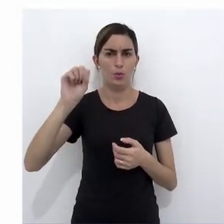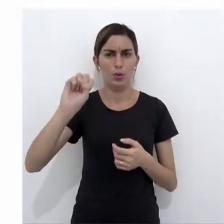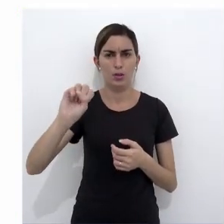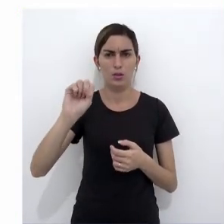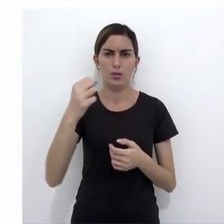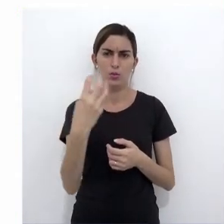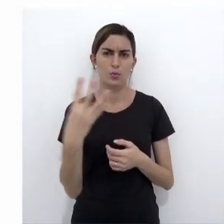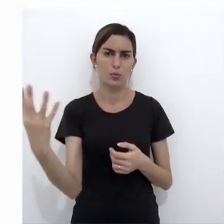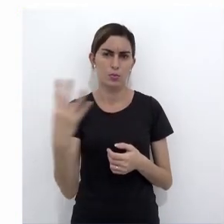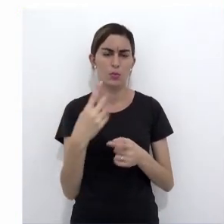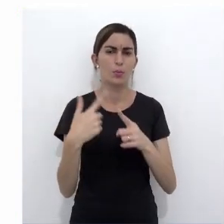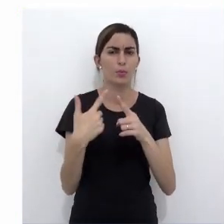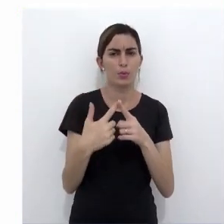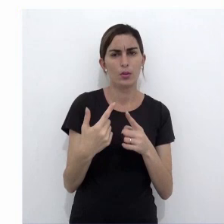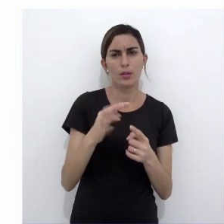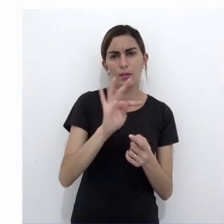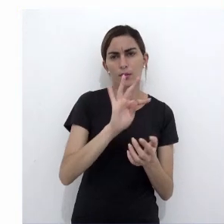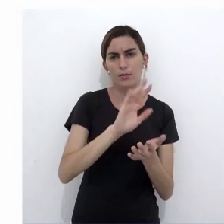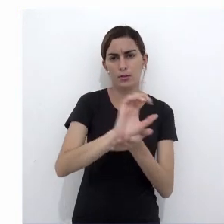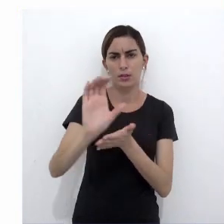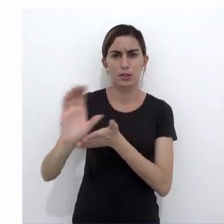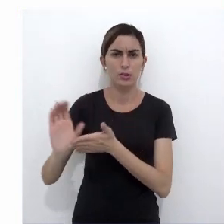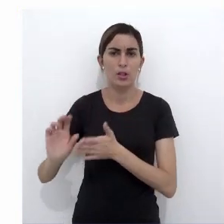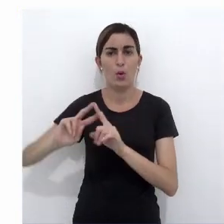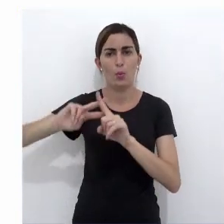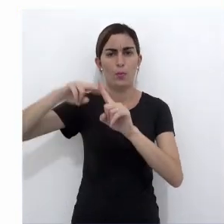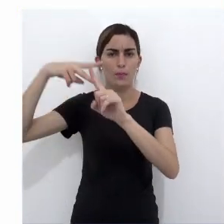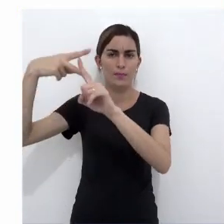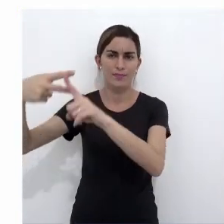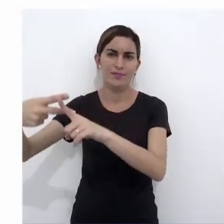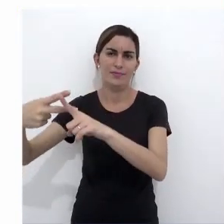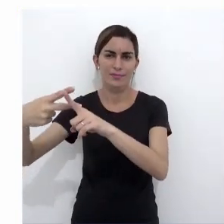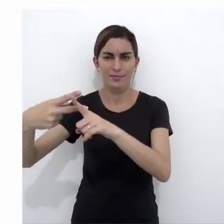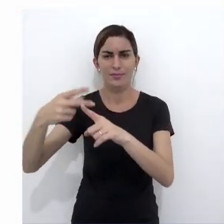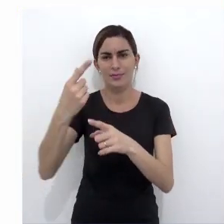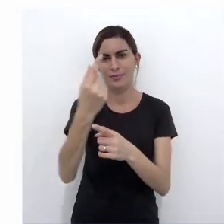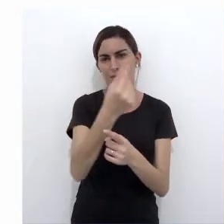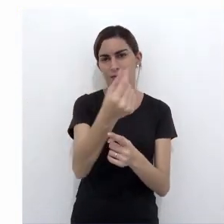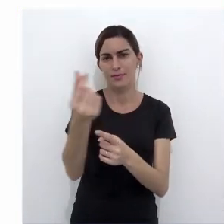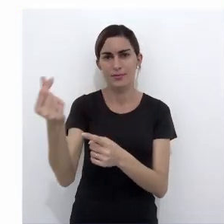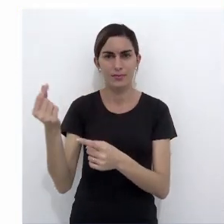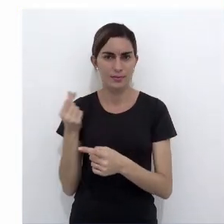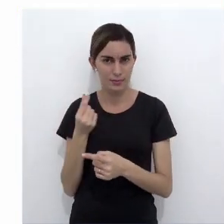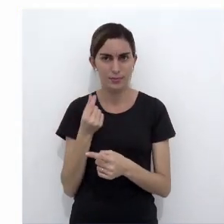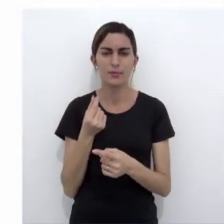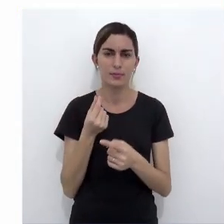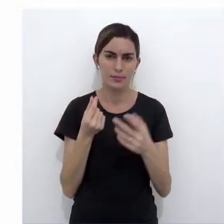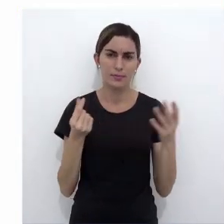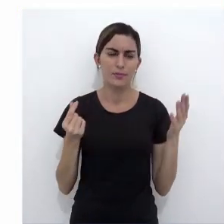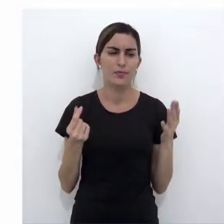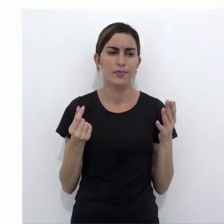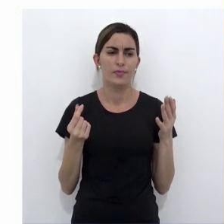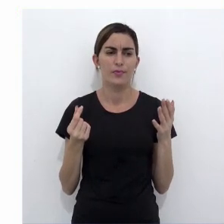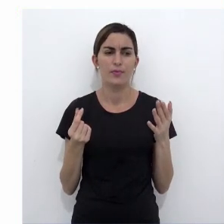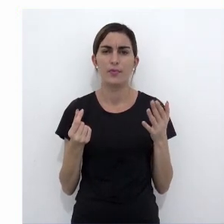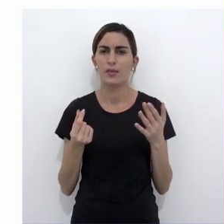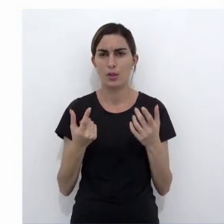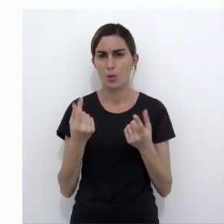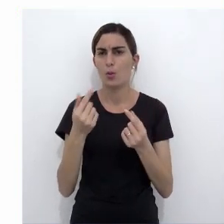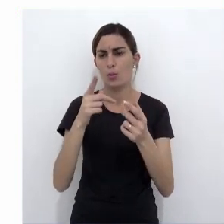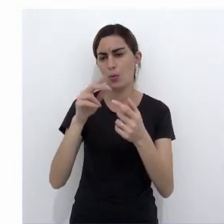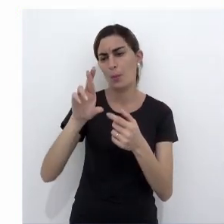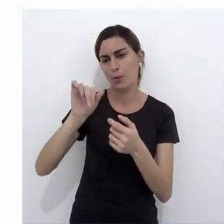Por que essas tarifas Alves Branco? Porque ela aumentaria as tarifas, né, dos